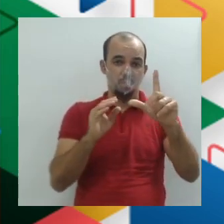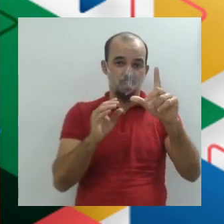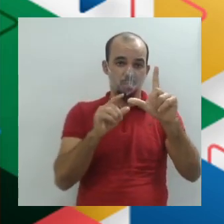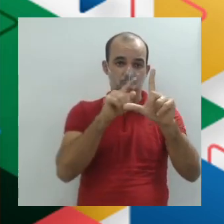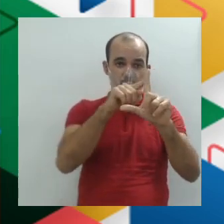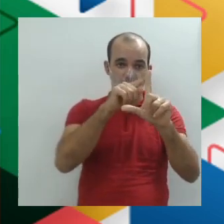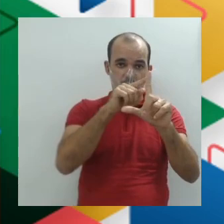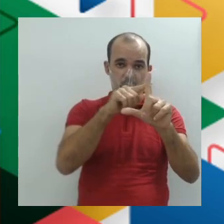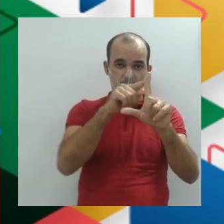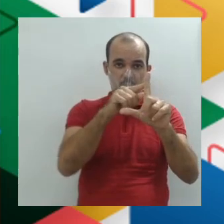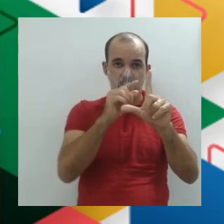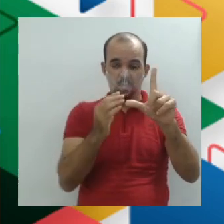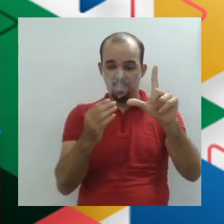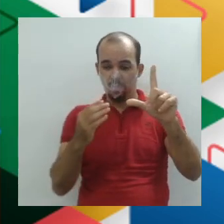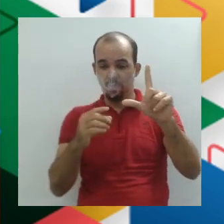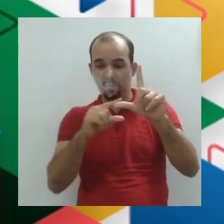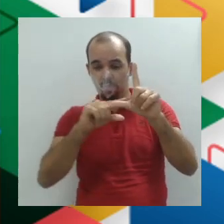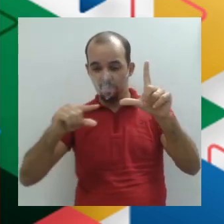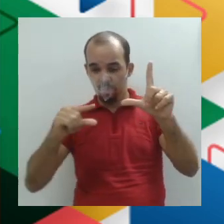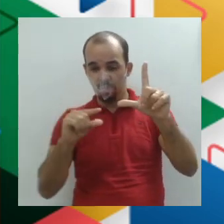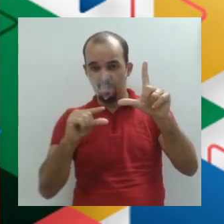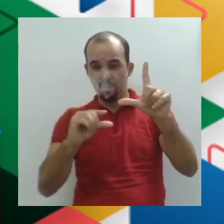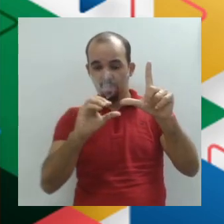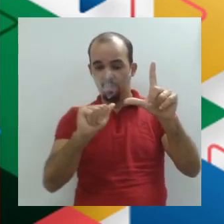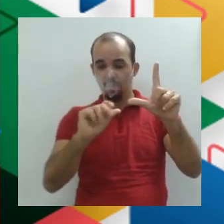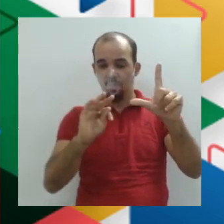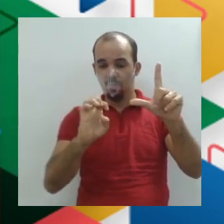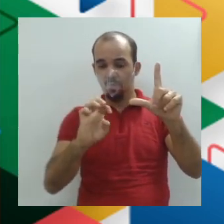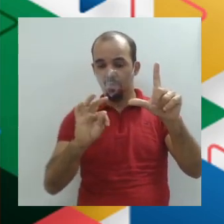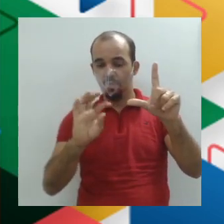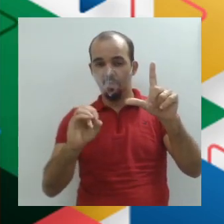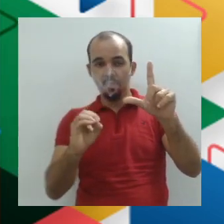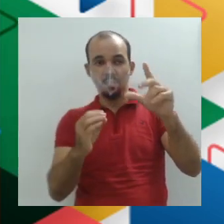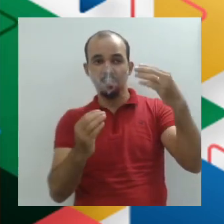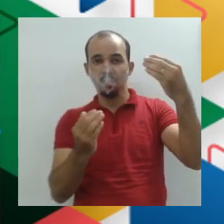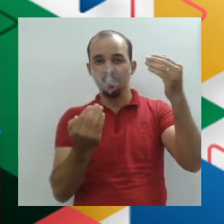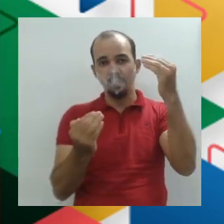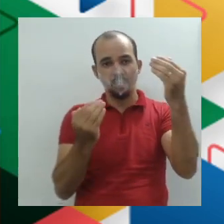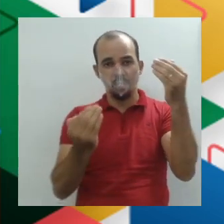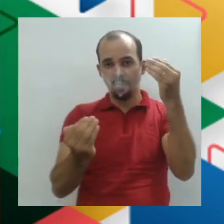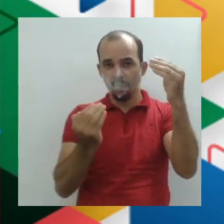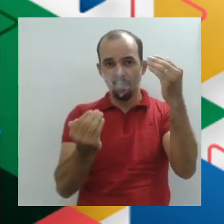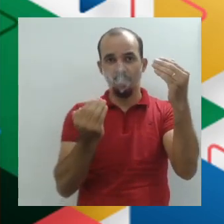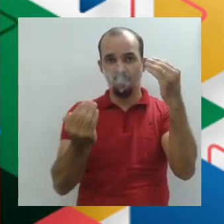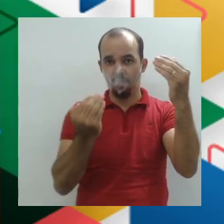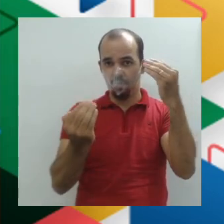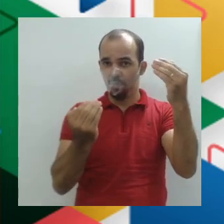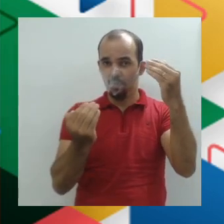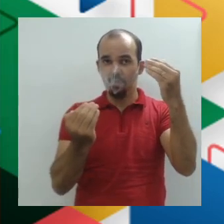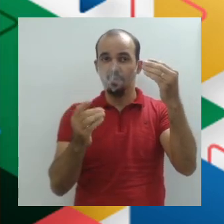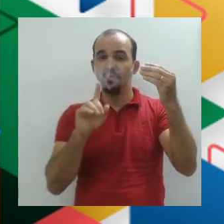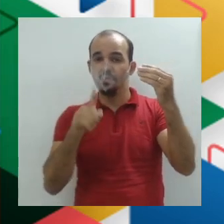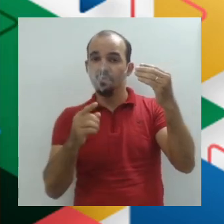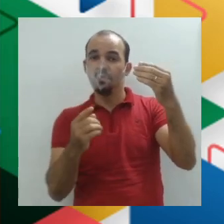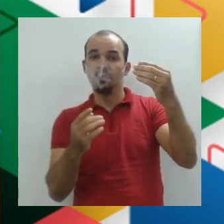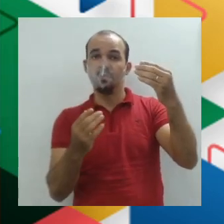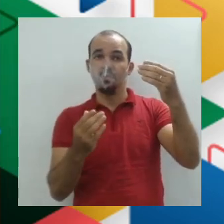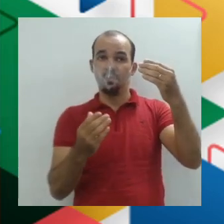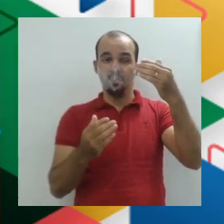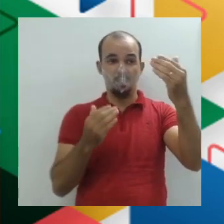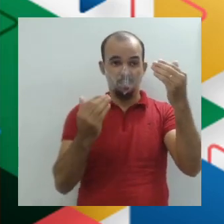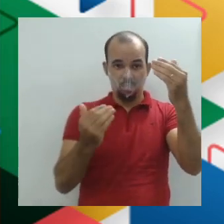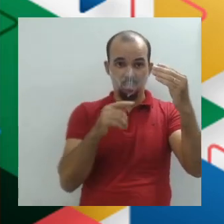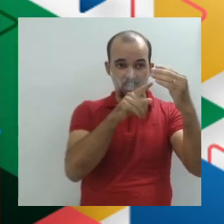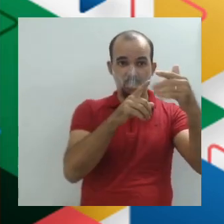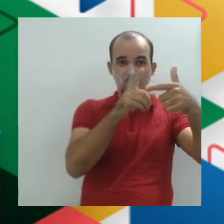cateto adjacente em relação ao ângulo que eu estou considerando, tá? Cateto oposto dividido pelo cateto adjacente. E aí eu